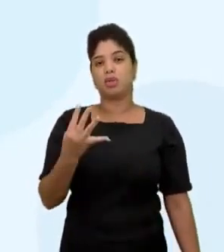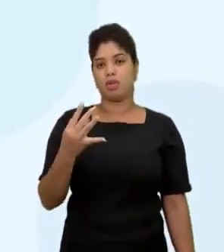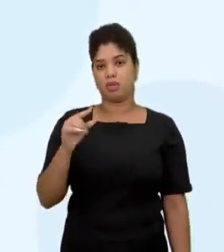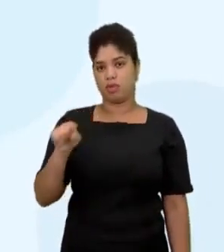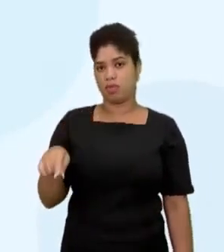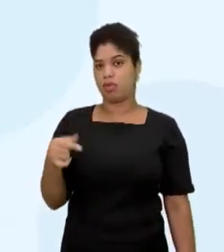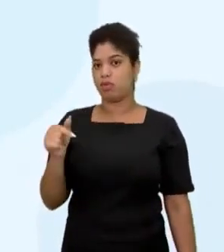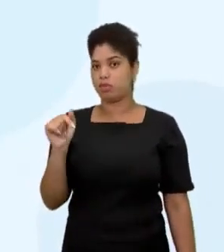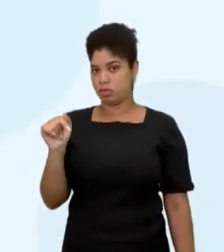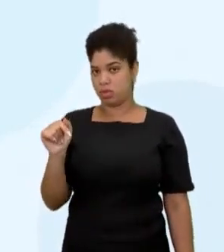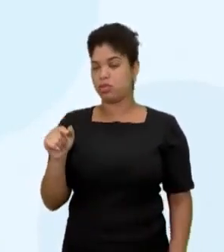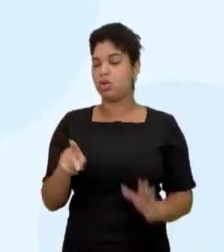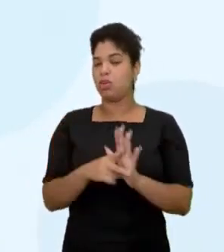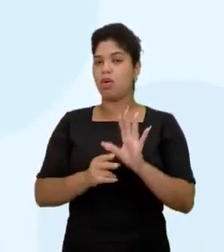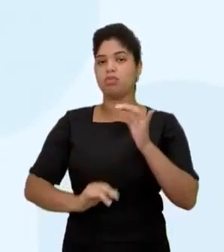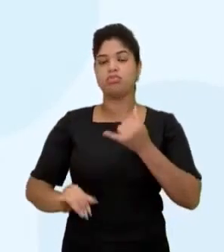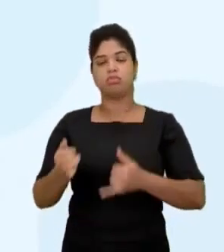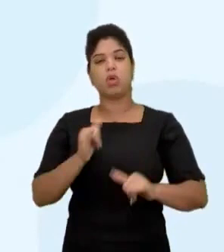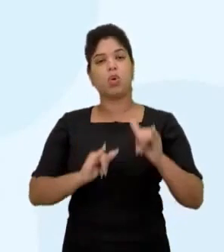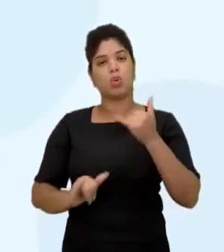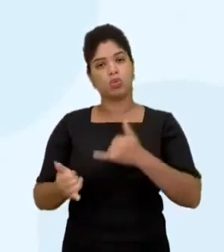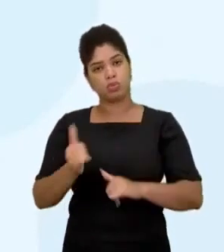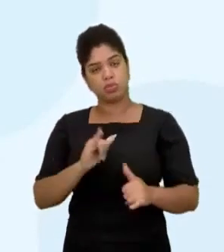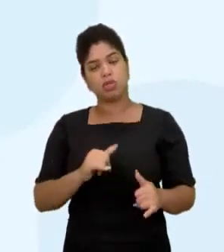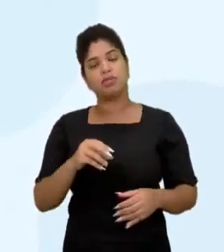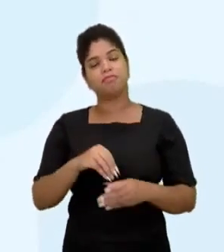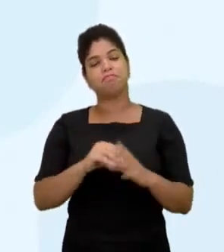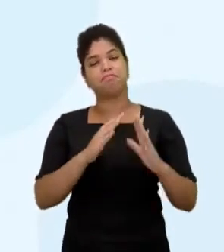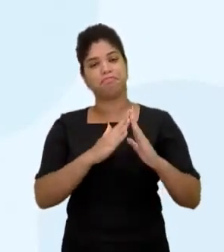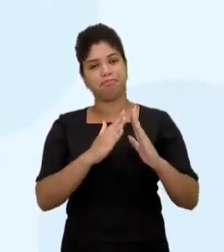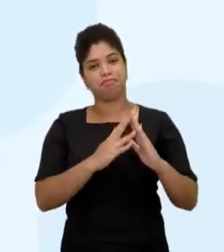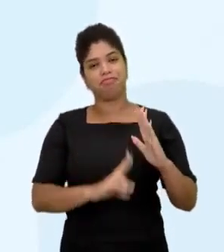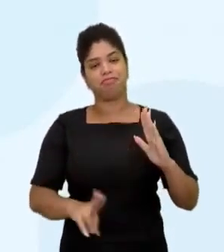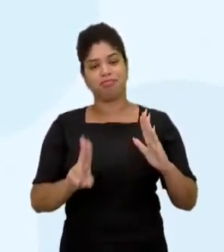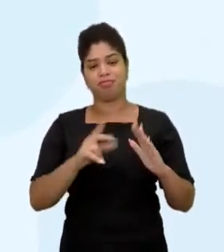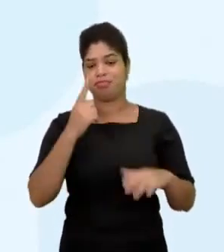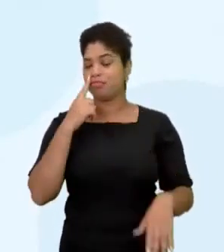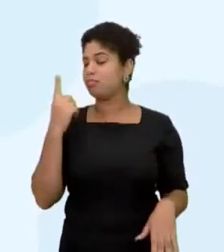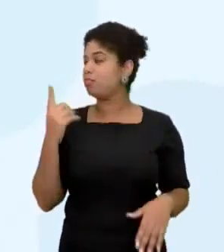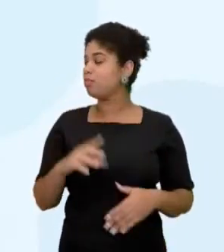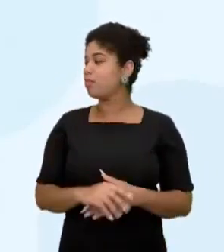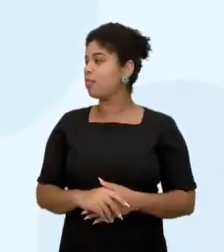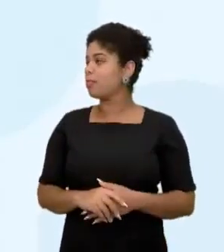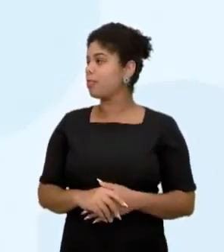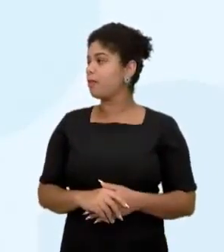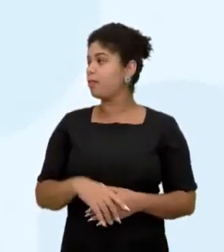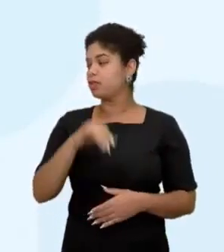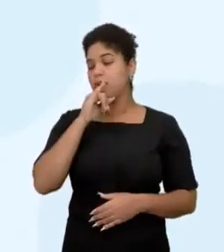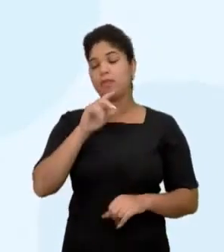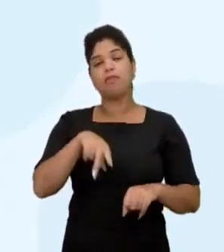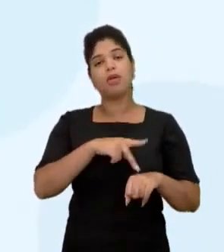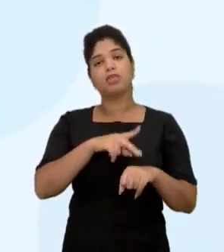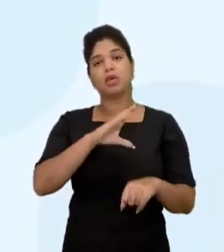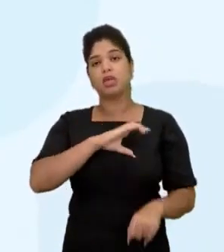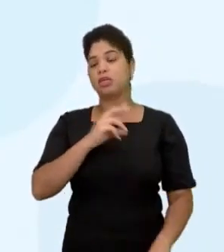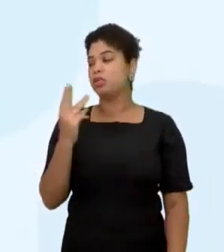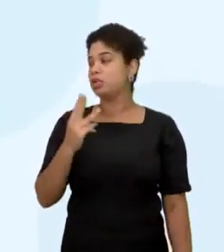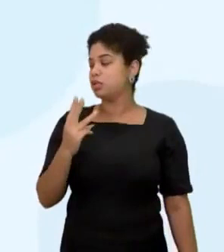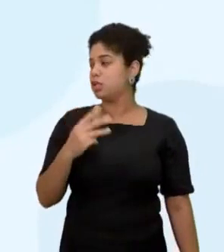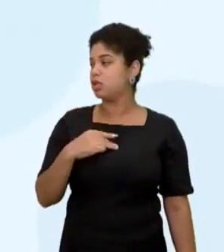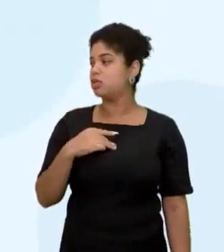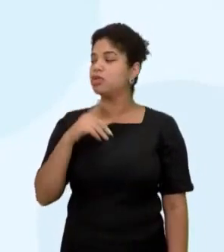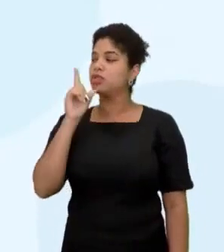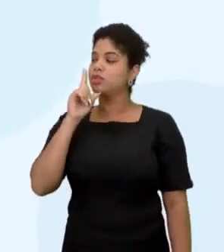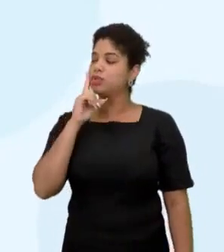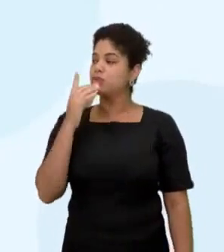64,7% da geração da eletricidade doméstica, né? E a gente vê aí, né, o Canadá em terceiro, os Estados Unidos em